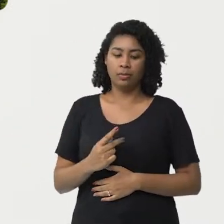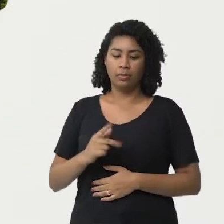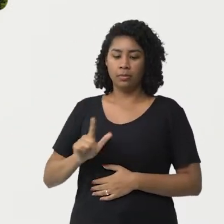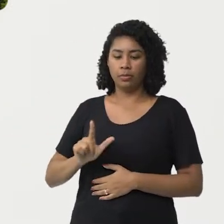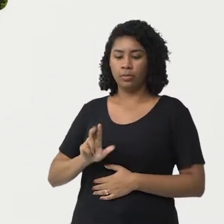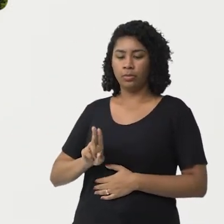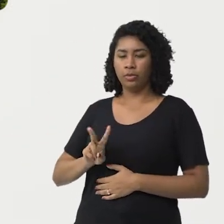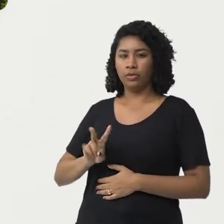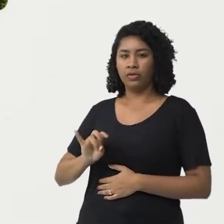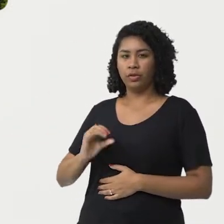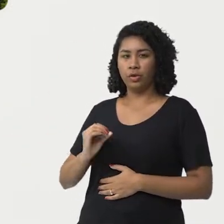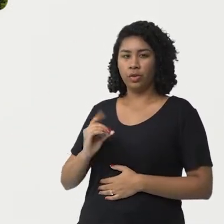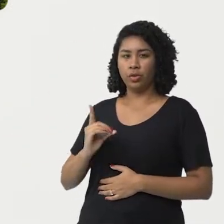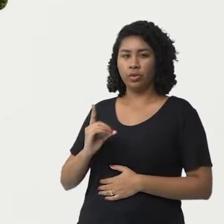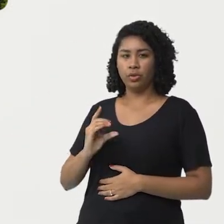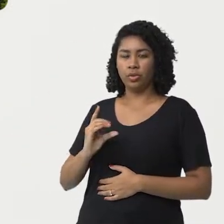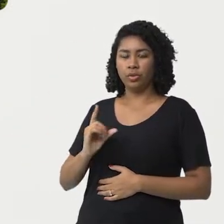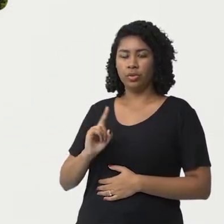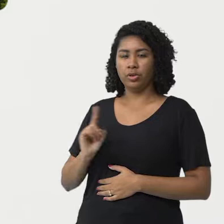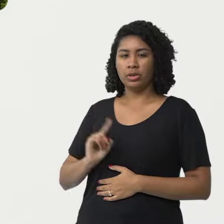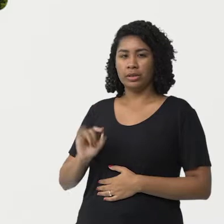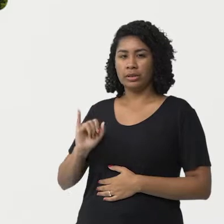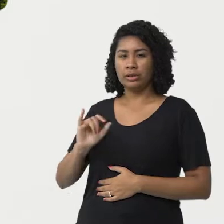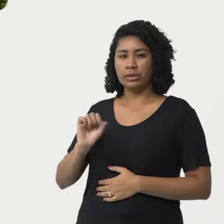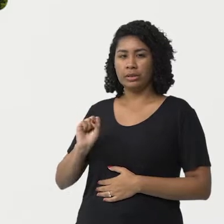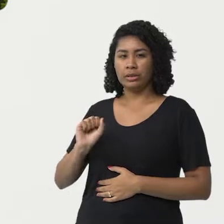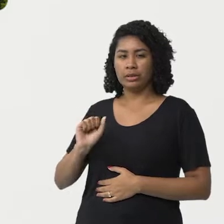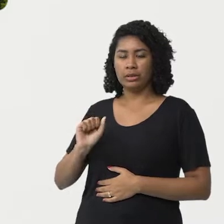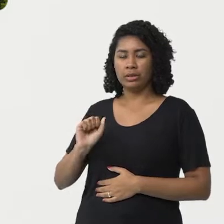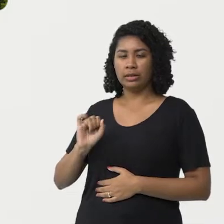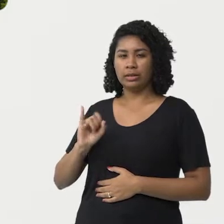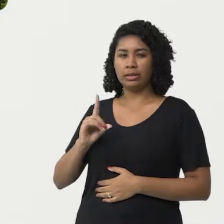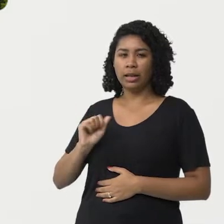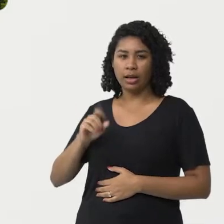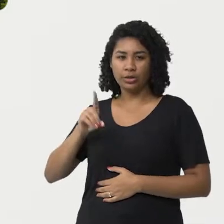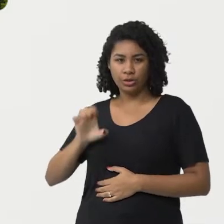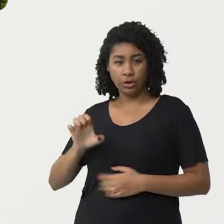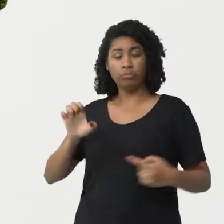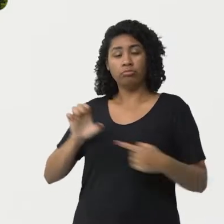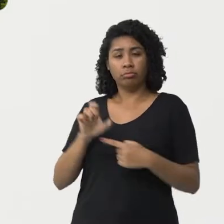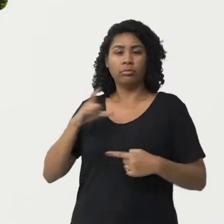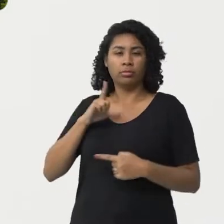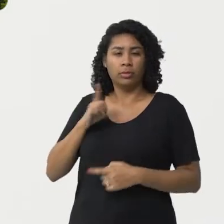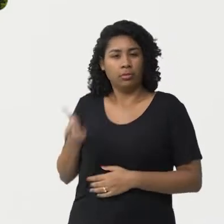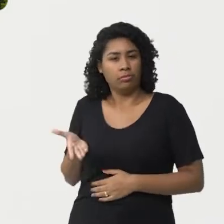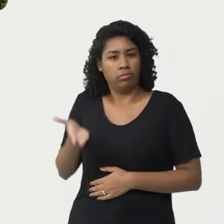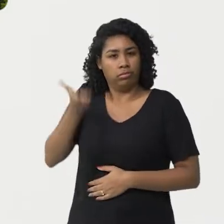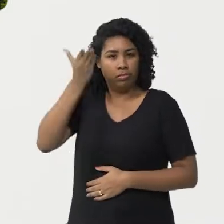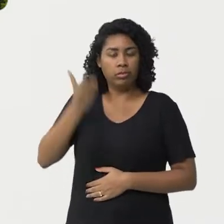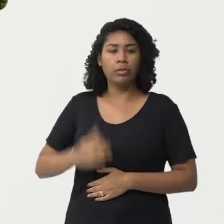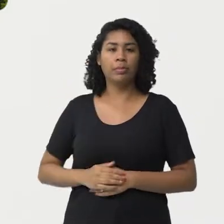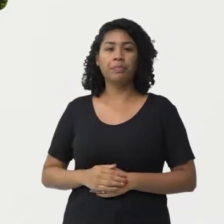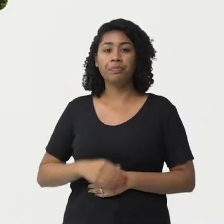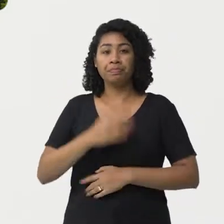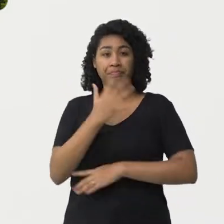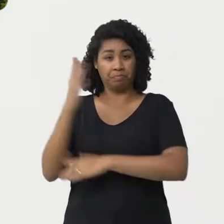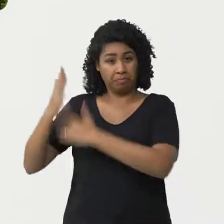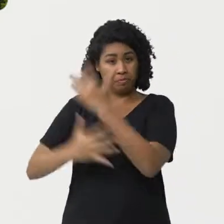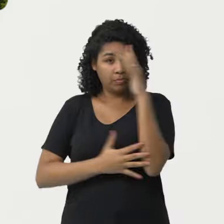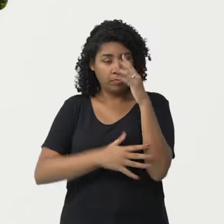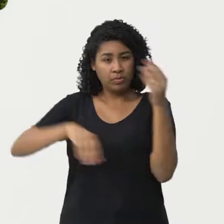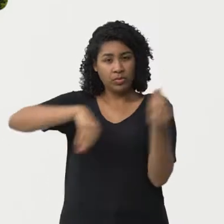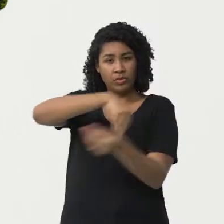pluviosidade, certo? E ele acaba sendo bastante úmido. Essa vegetação ela é chamada de vegetação